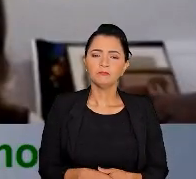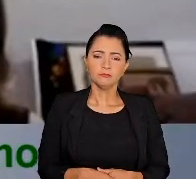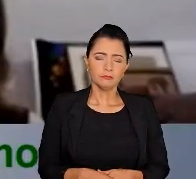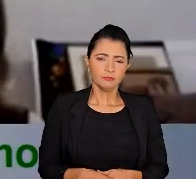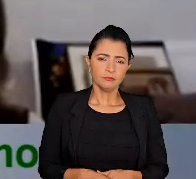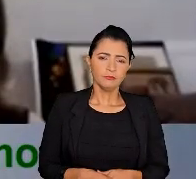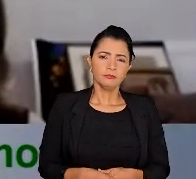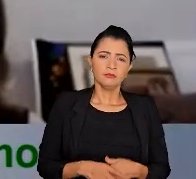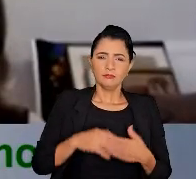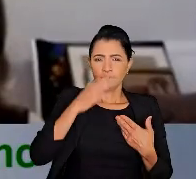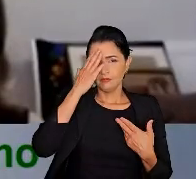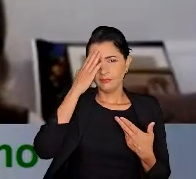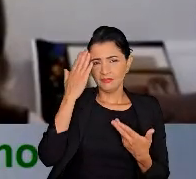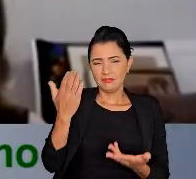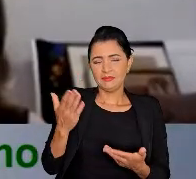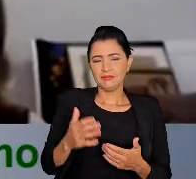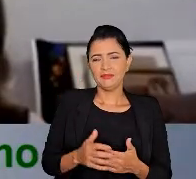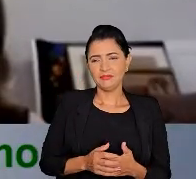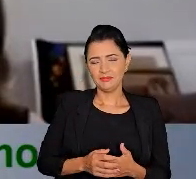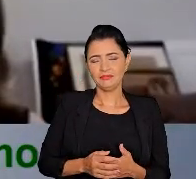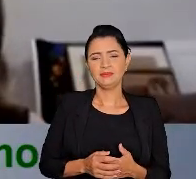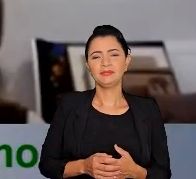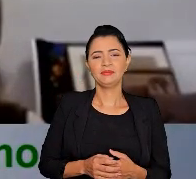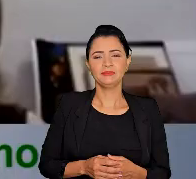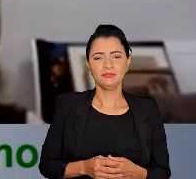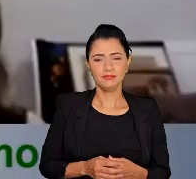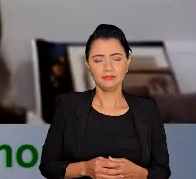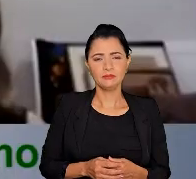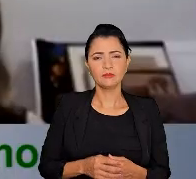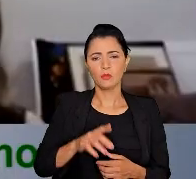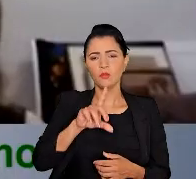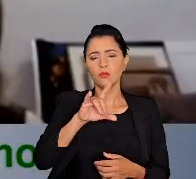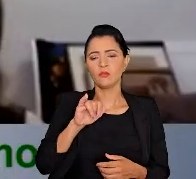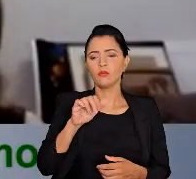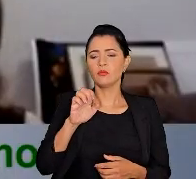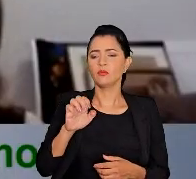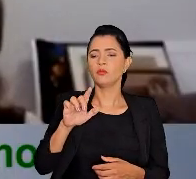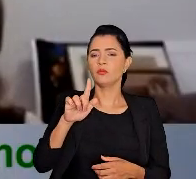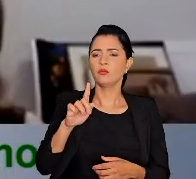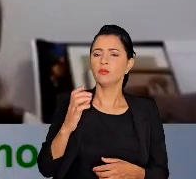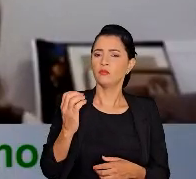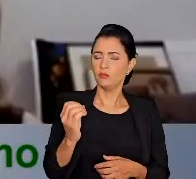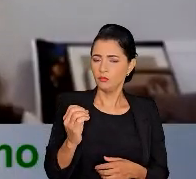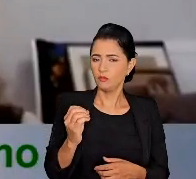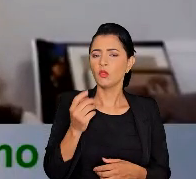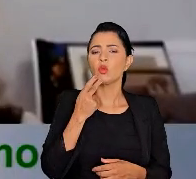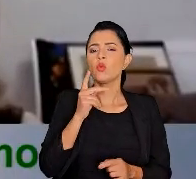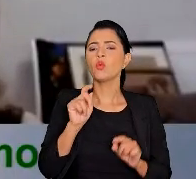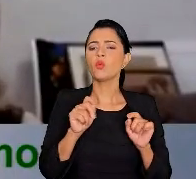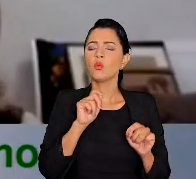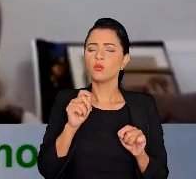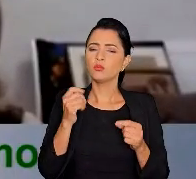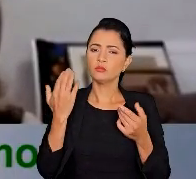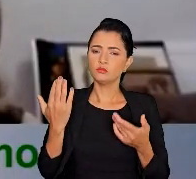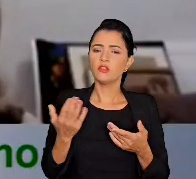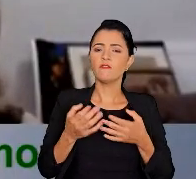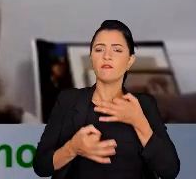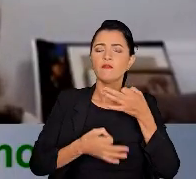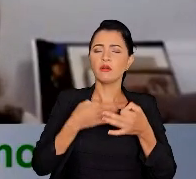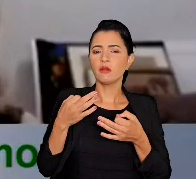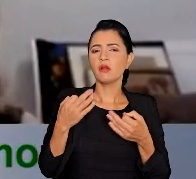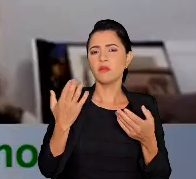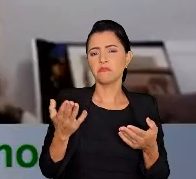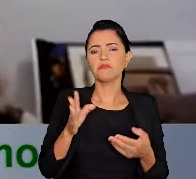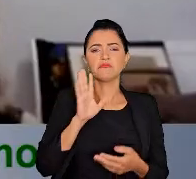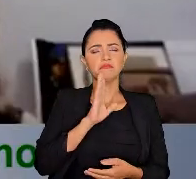Muito obrigada, doutor Fernando. O Diego Alexandre, ele comenta que achou